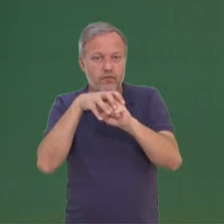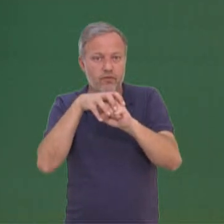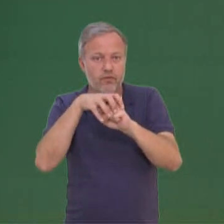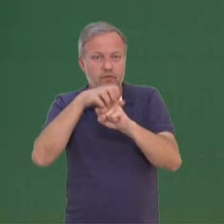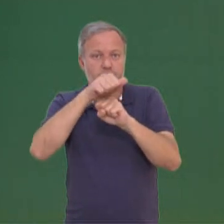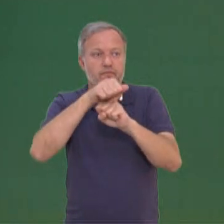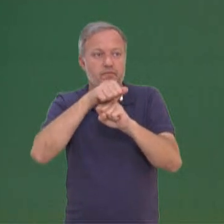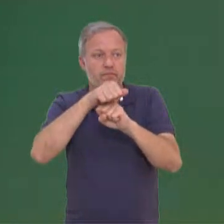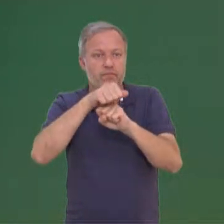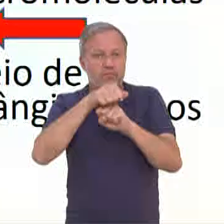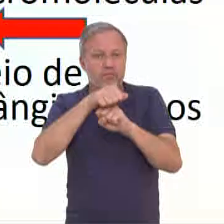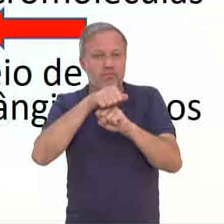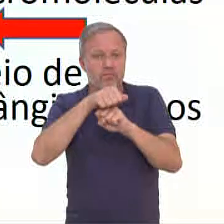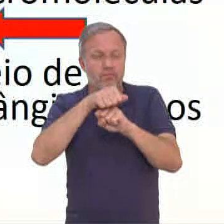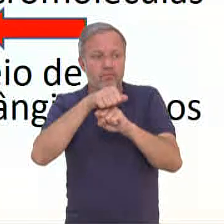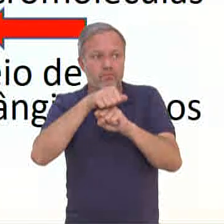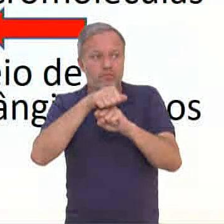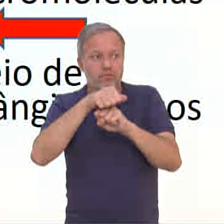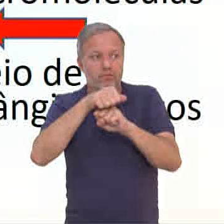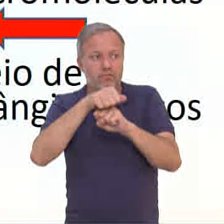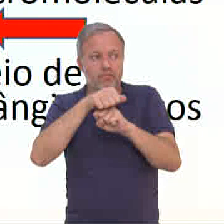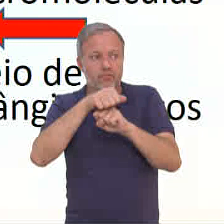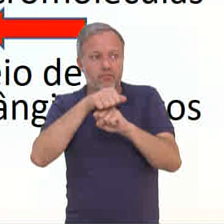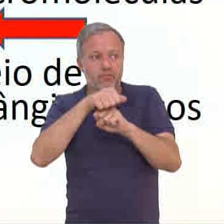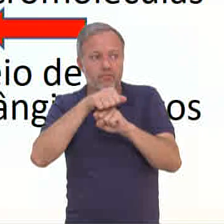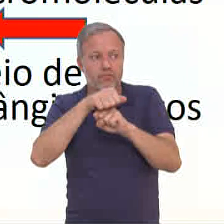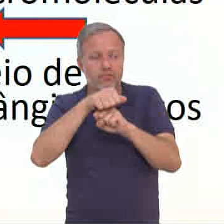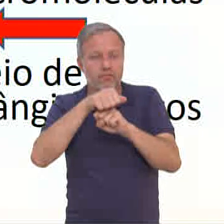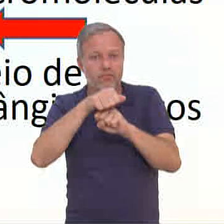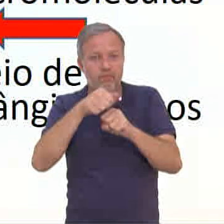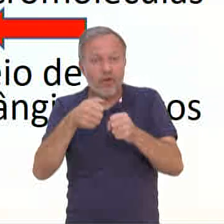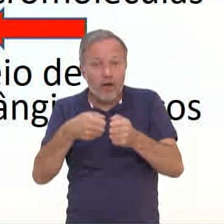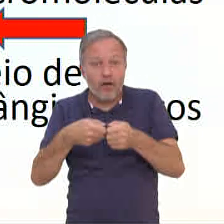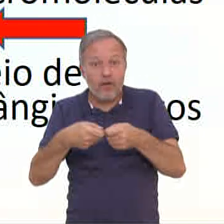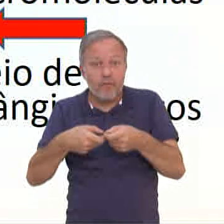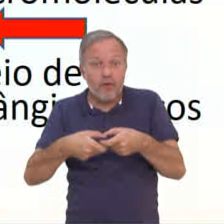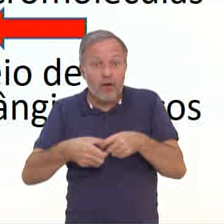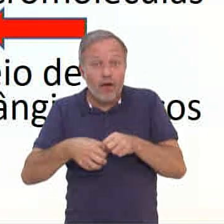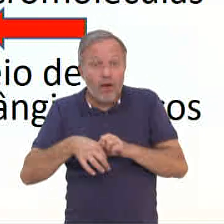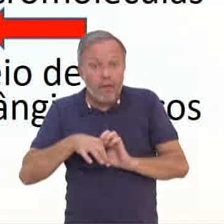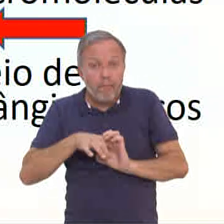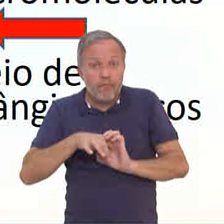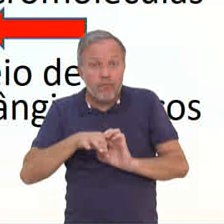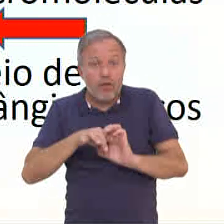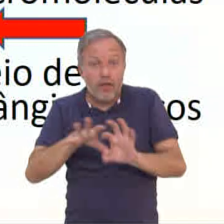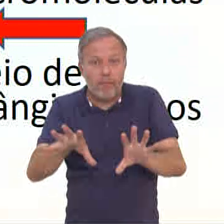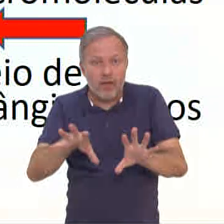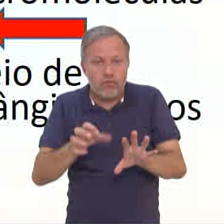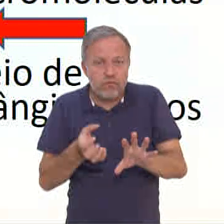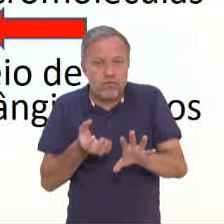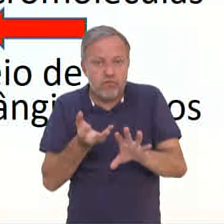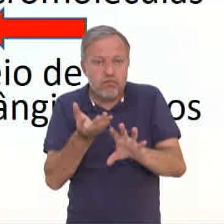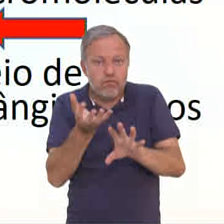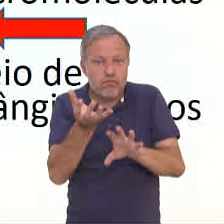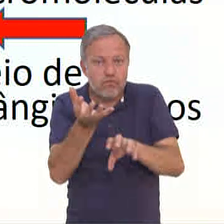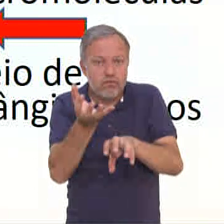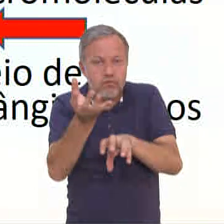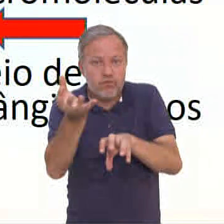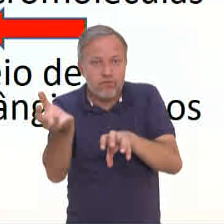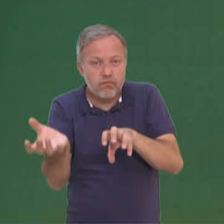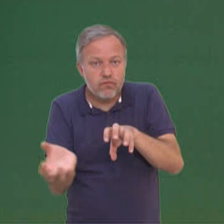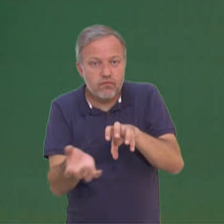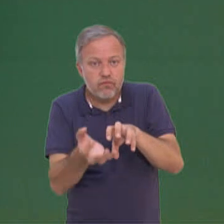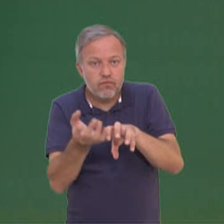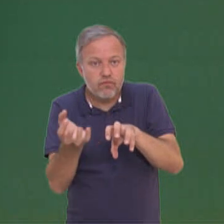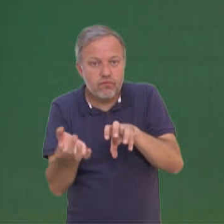também. Exatamente isso. Eles não têm um sistema digestivo. Libera a enzima digere a substância, eles absorvem o resultado da